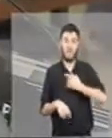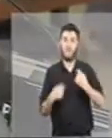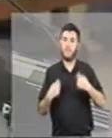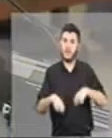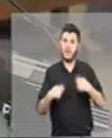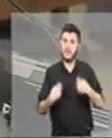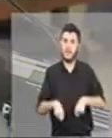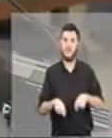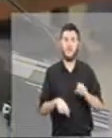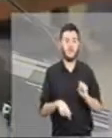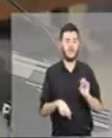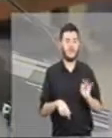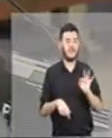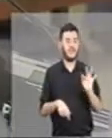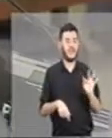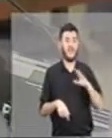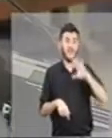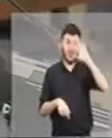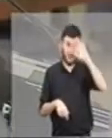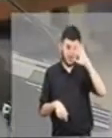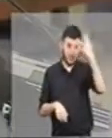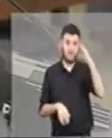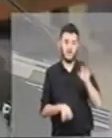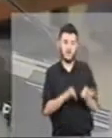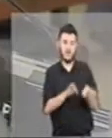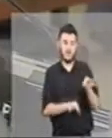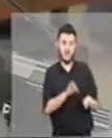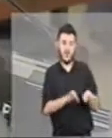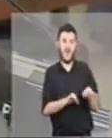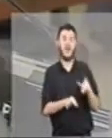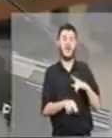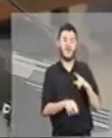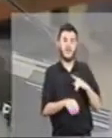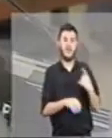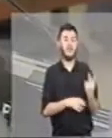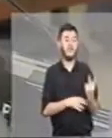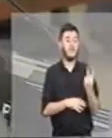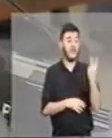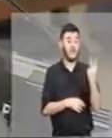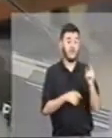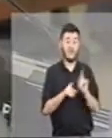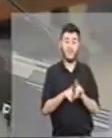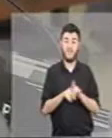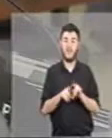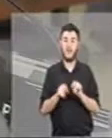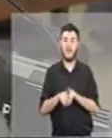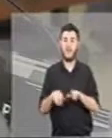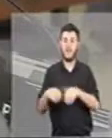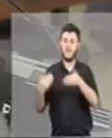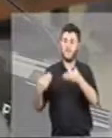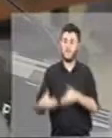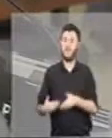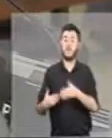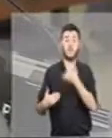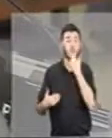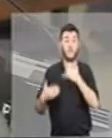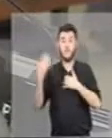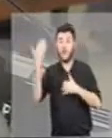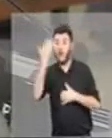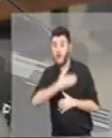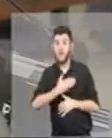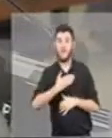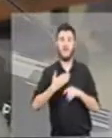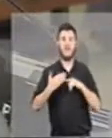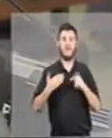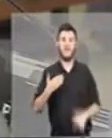são inválidas, ilícitas, e as que não dependiam, eu acho que são válidas e nessa parte se pode acolher o